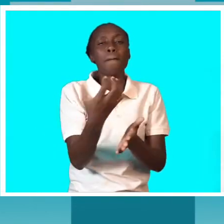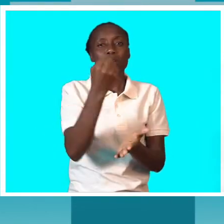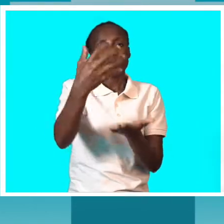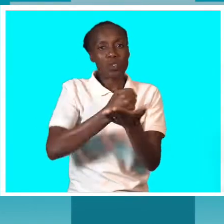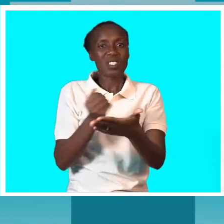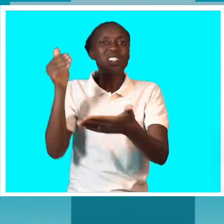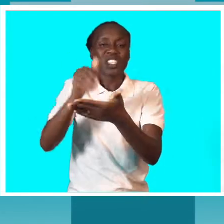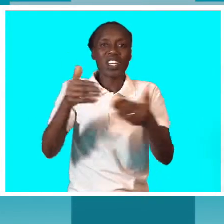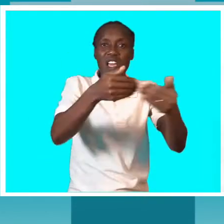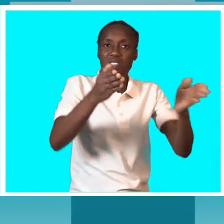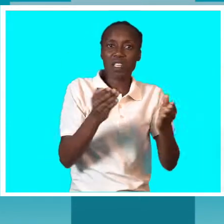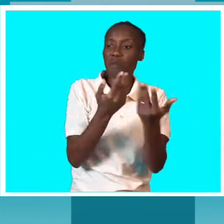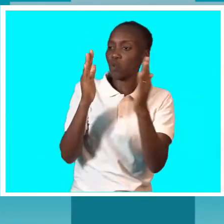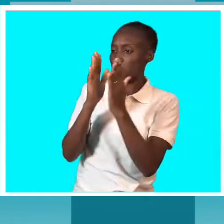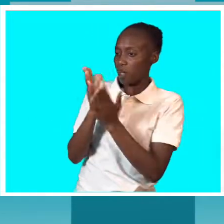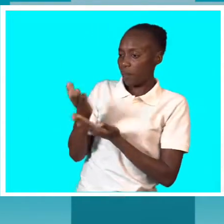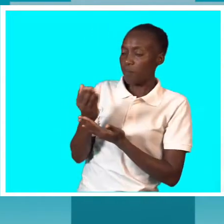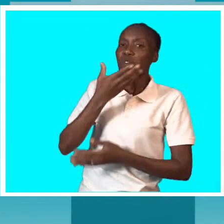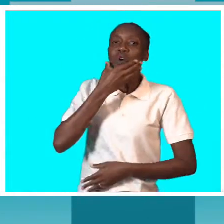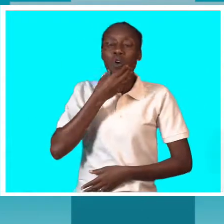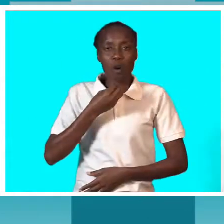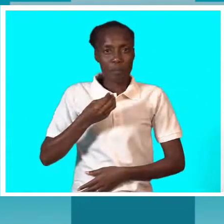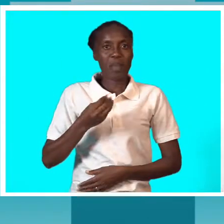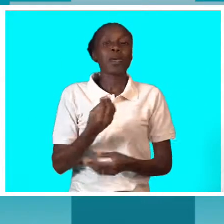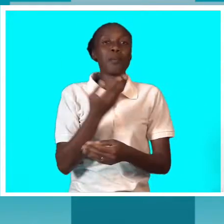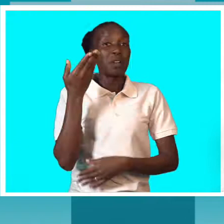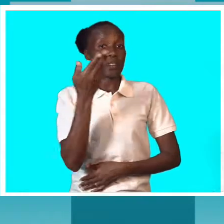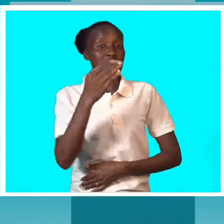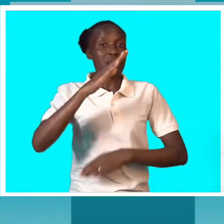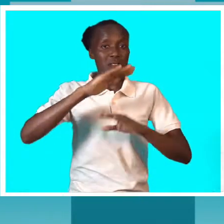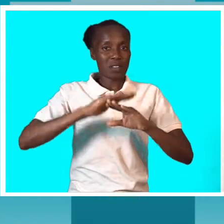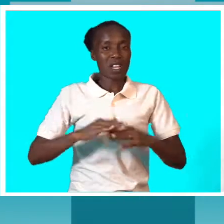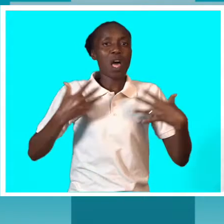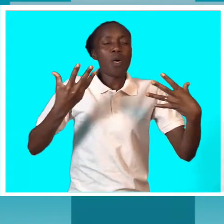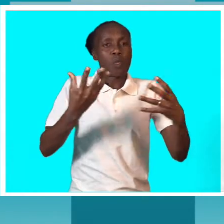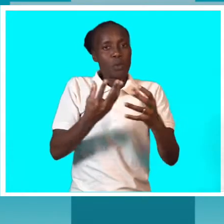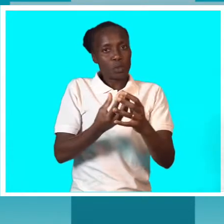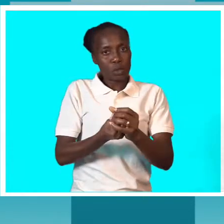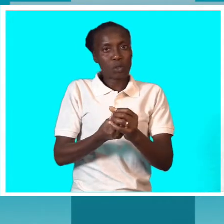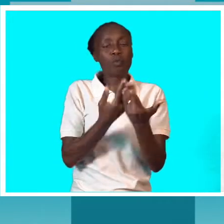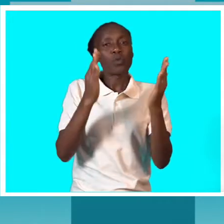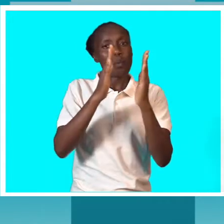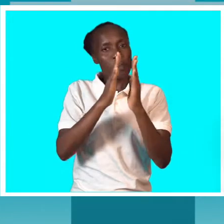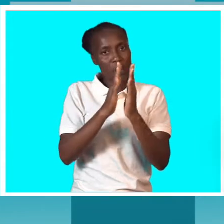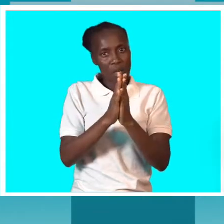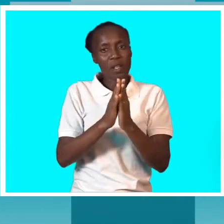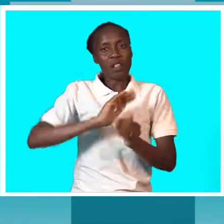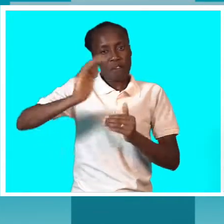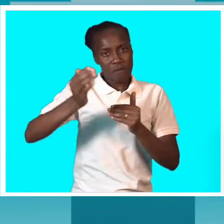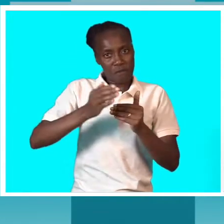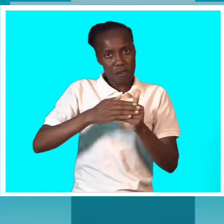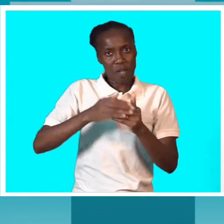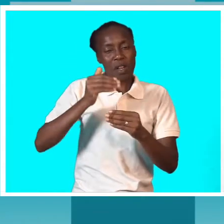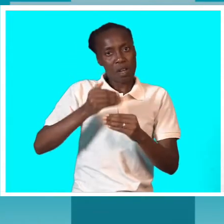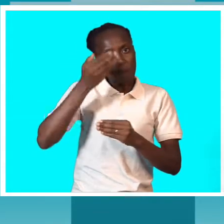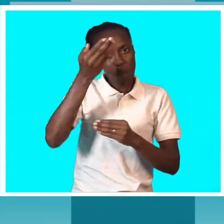à sua sala de aula. Mas se consegue... Muito obrigado, Marcelo Canto. E para si que esteve em nossa sintonia, o nosso